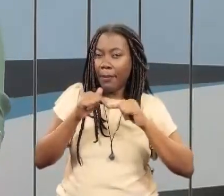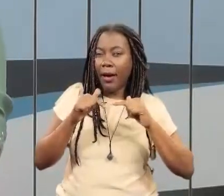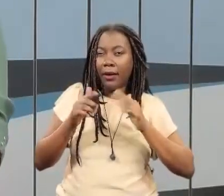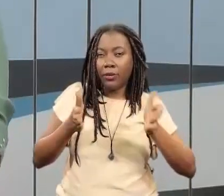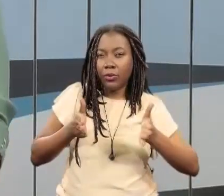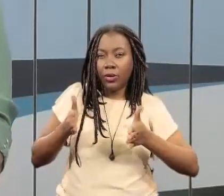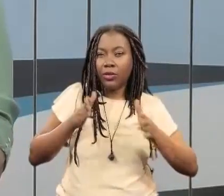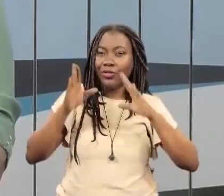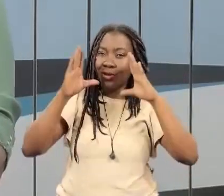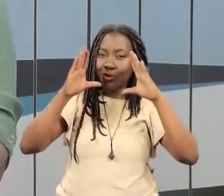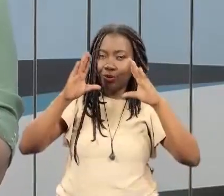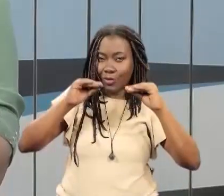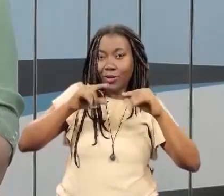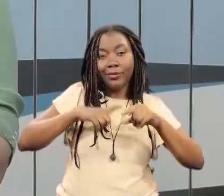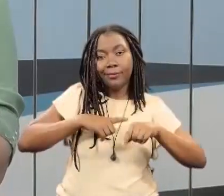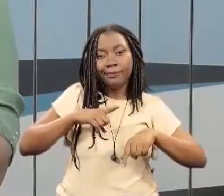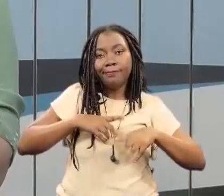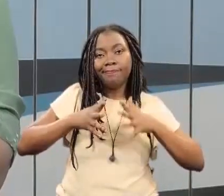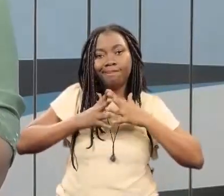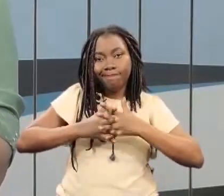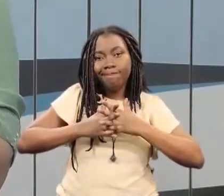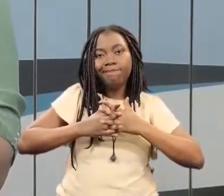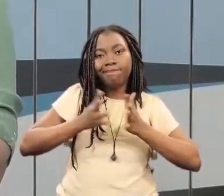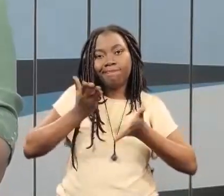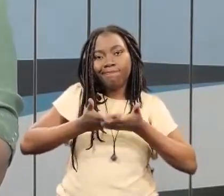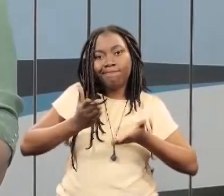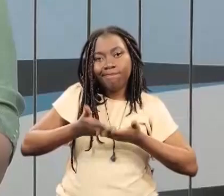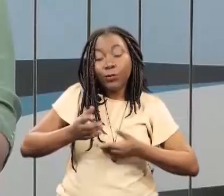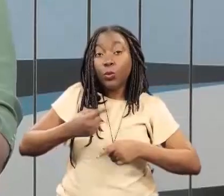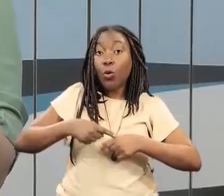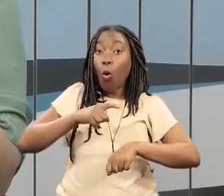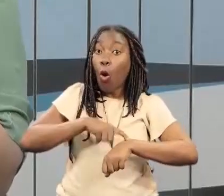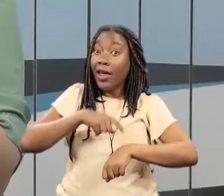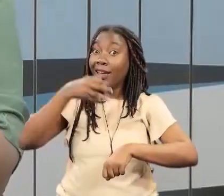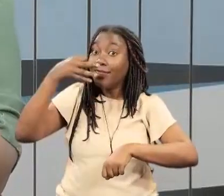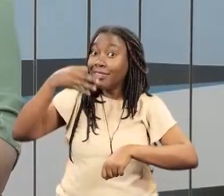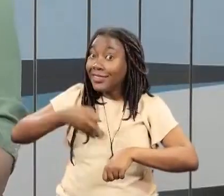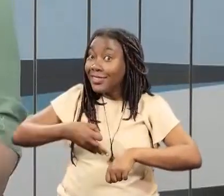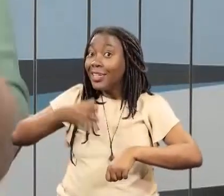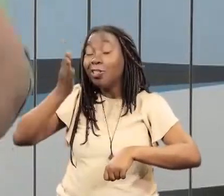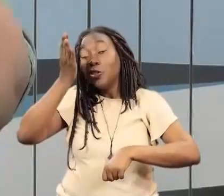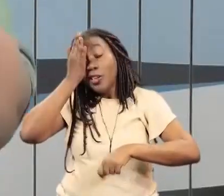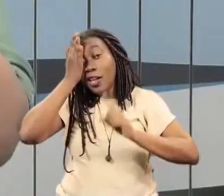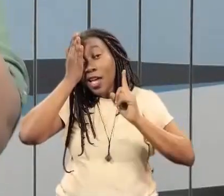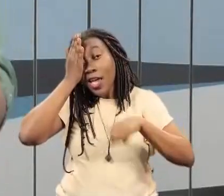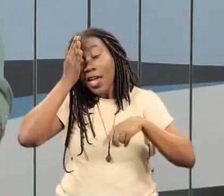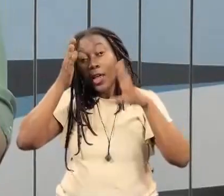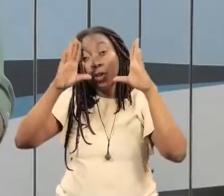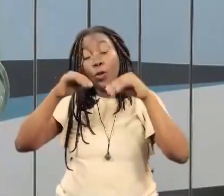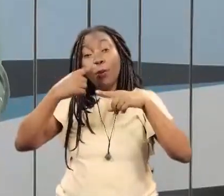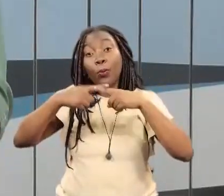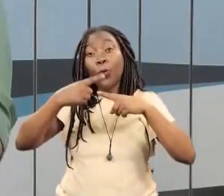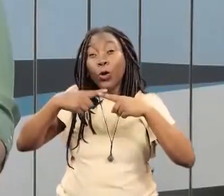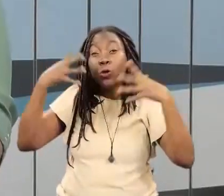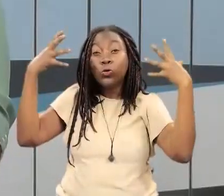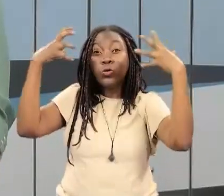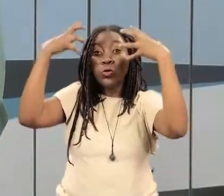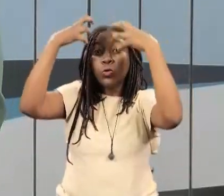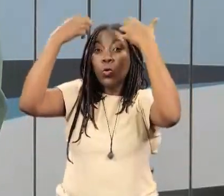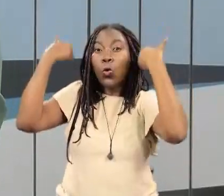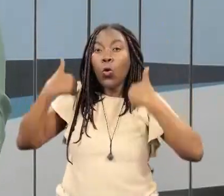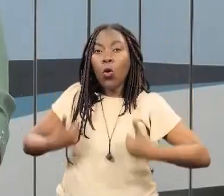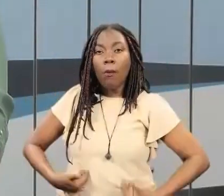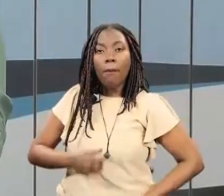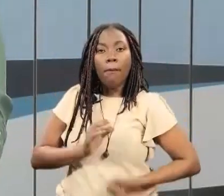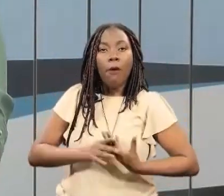esse prejuízo muito grande, né? Porque o horário certo para a gente dormir é à noite, porque o nosso corpo, no escuro, produz a melatonina, que